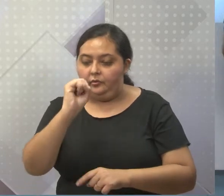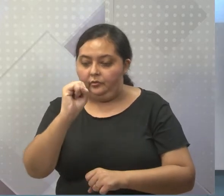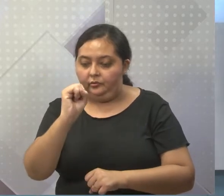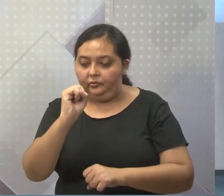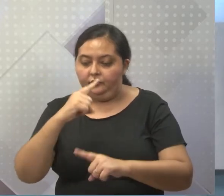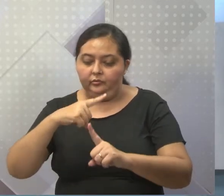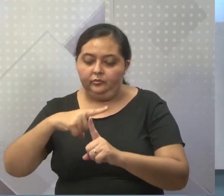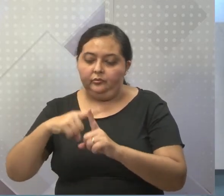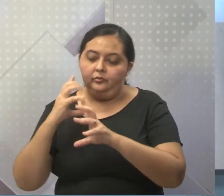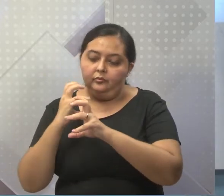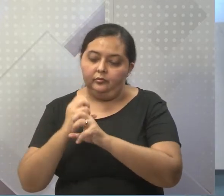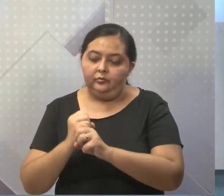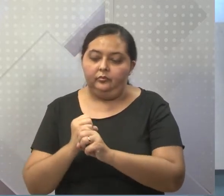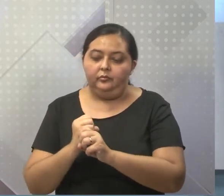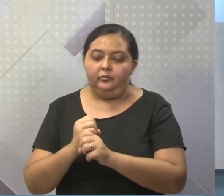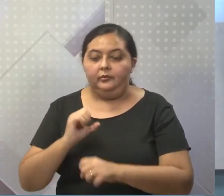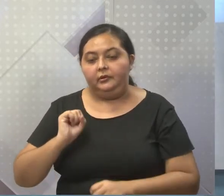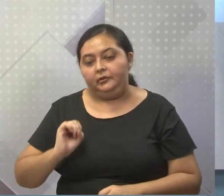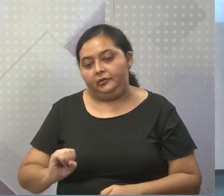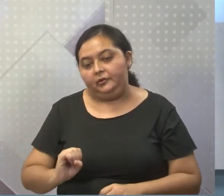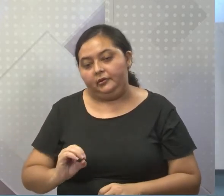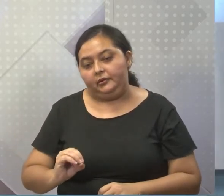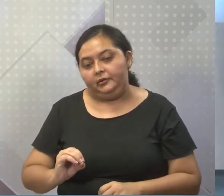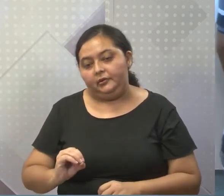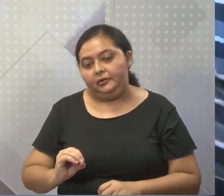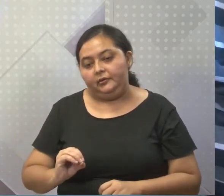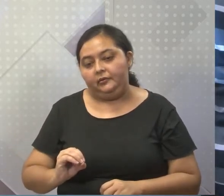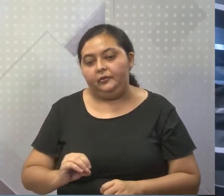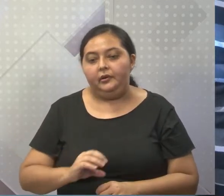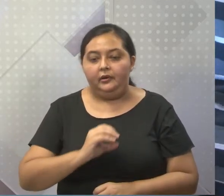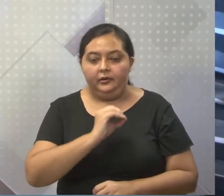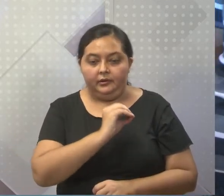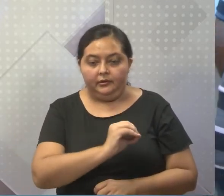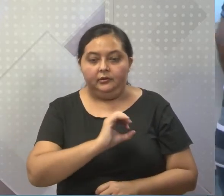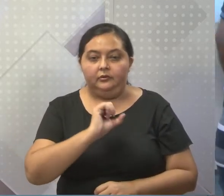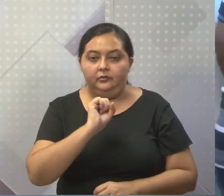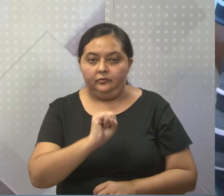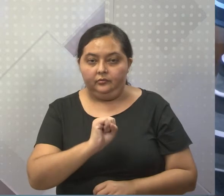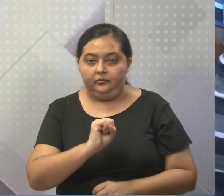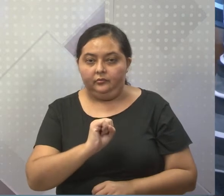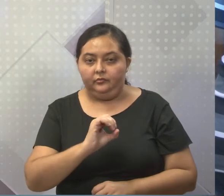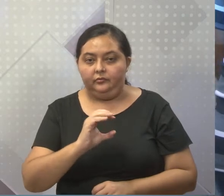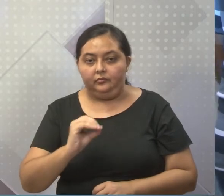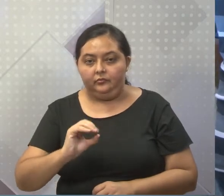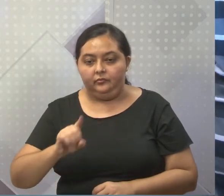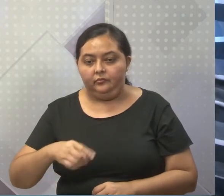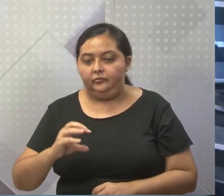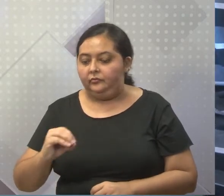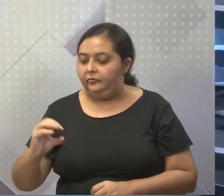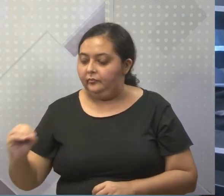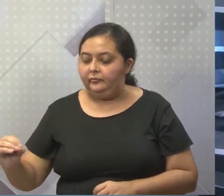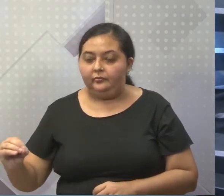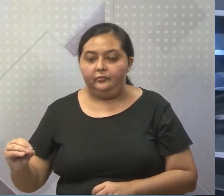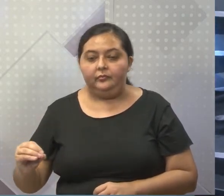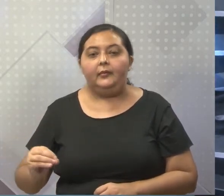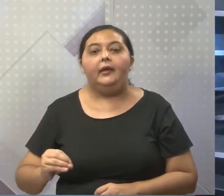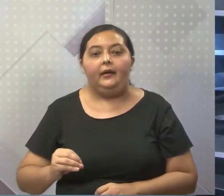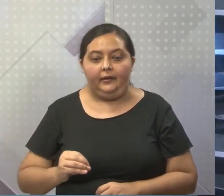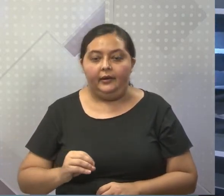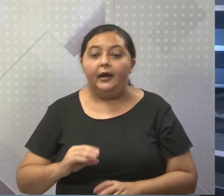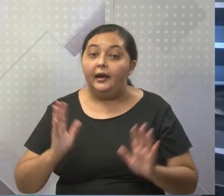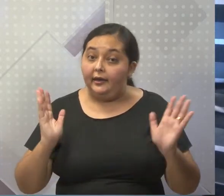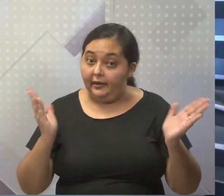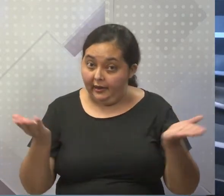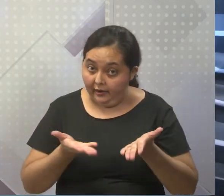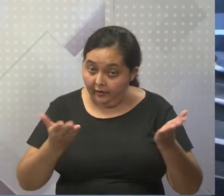só para ilustrar. Você concorda comigo que o número ele está exatamente assim, 80, não é isso? Agora a gente vai aplicar a